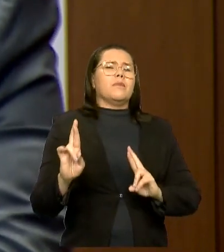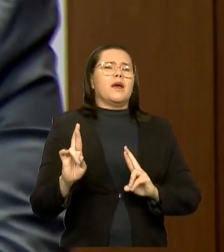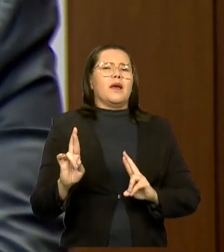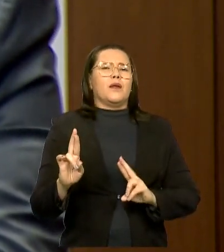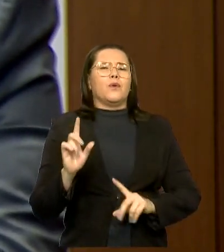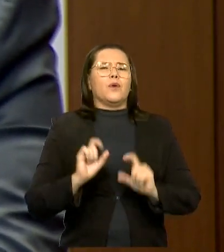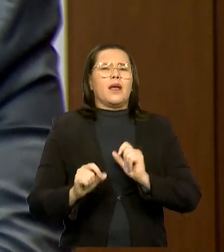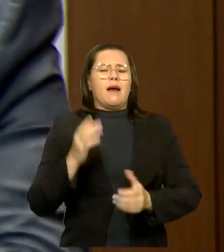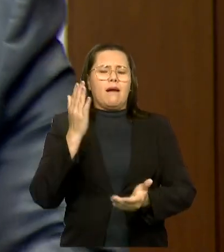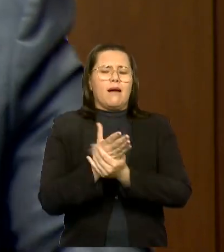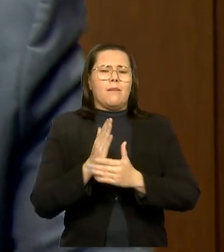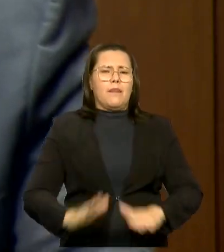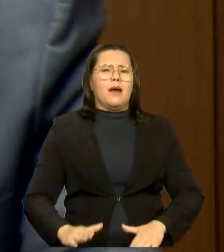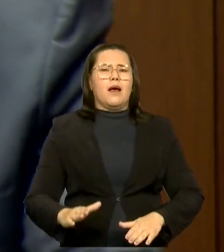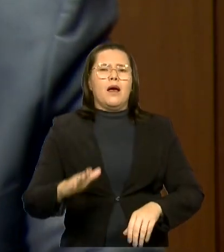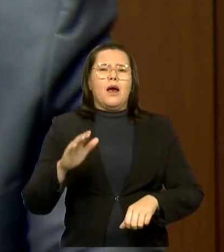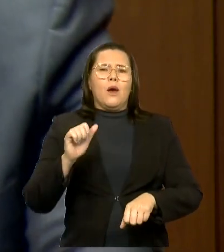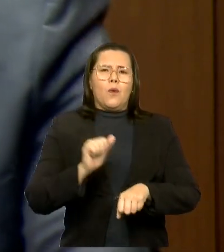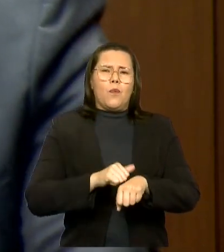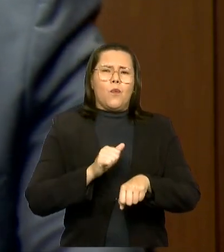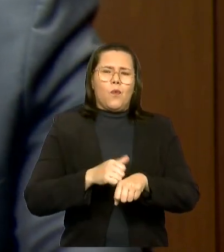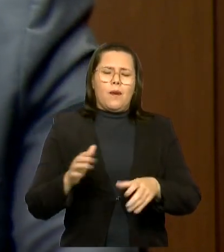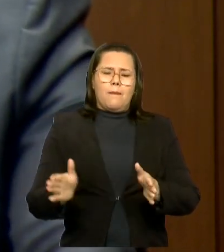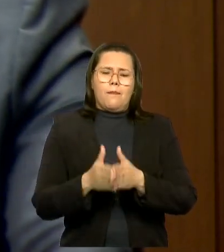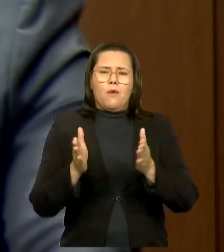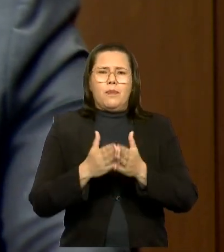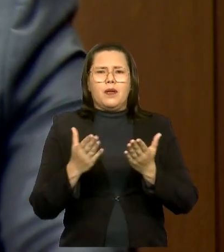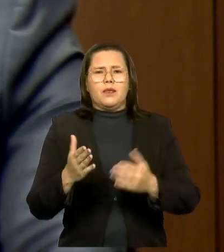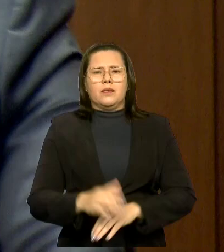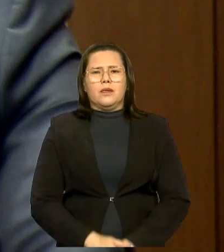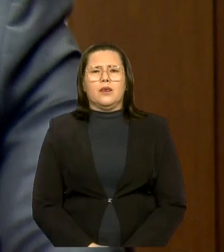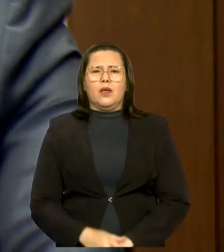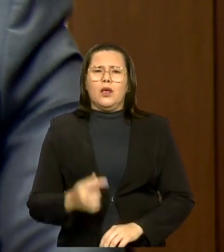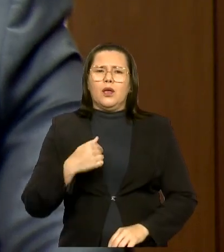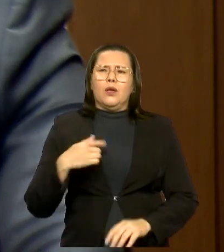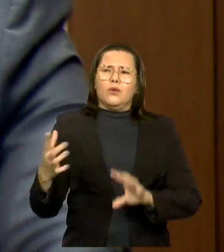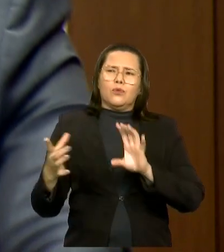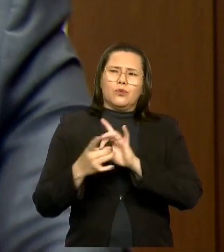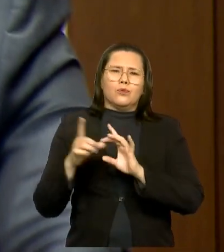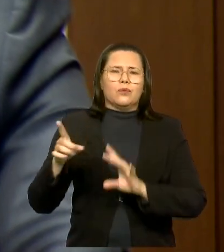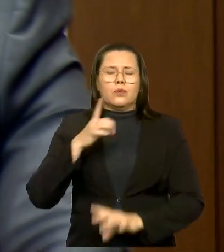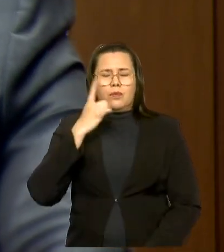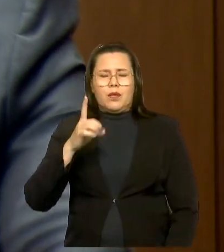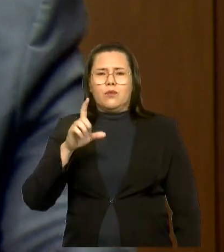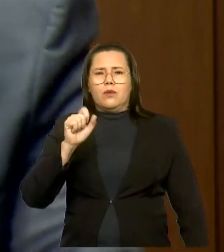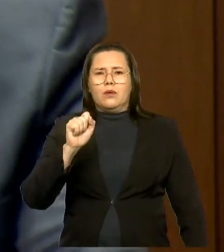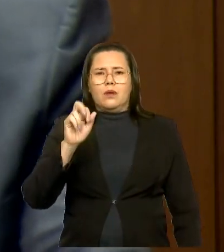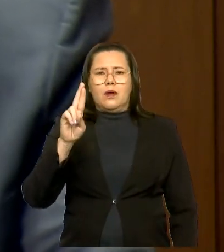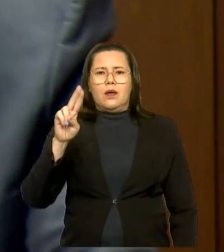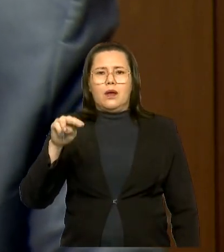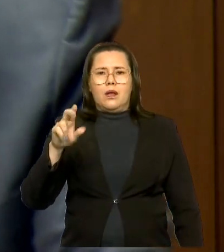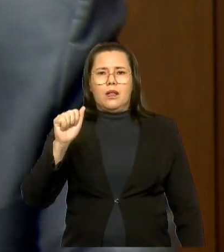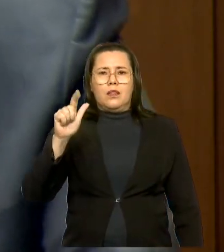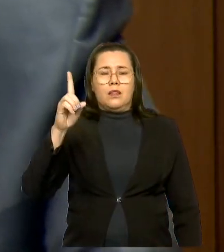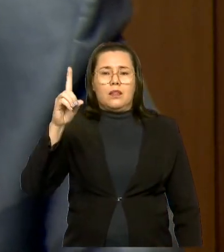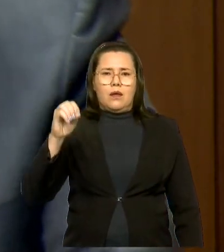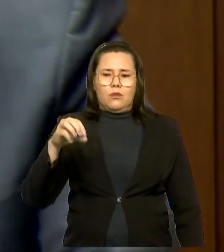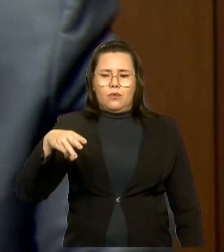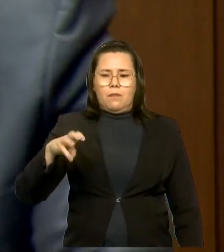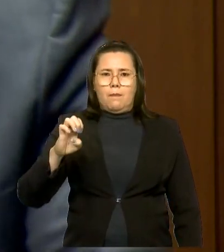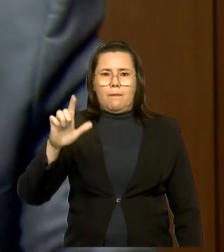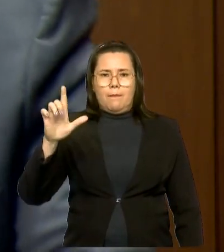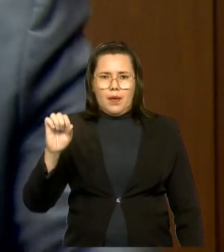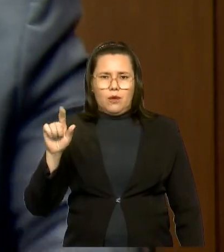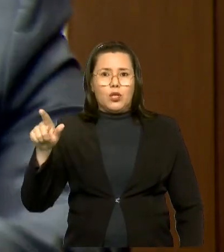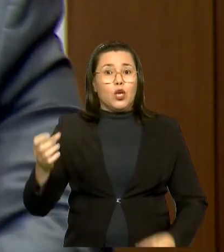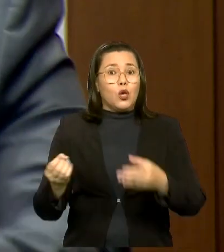propôs na sua frente parlamentar de combate à pobreza. Quero que um dia essa frente, deputado Arnaldo Melo, perca o seu objetivo, porque a gente possa olhar para todos